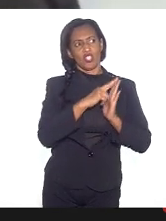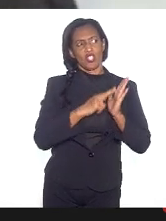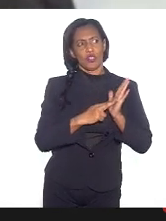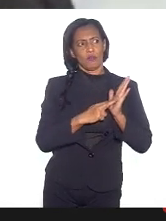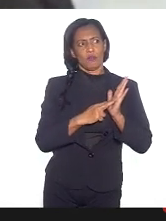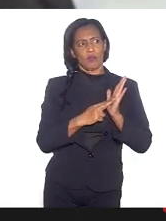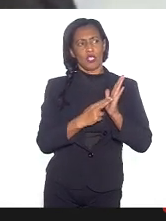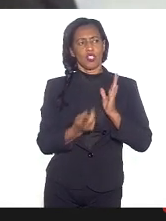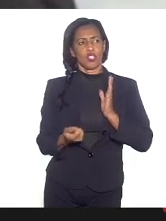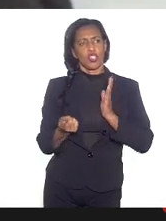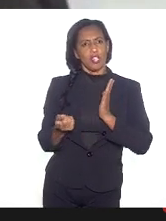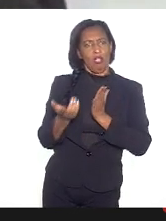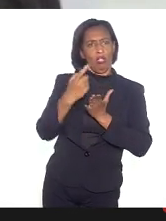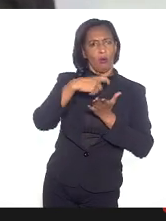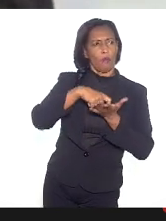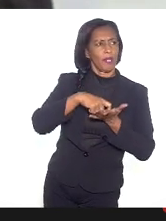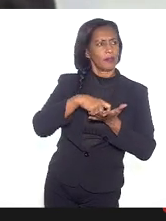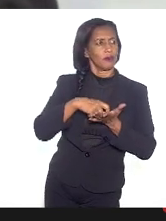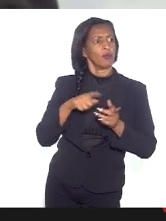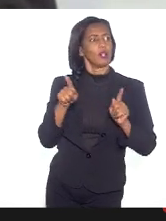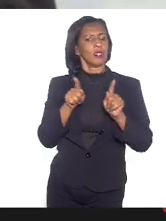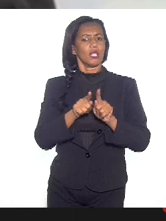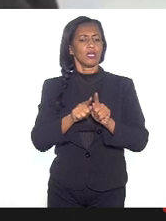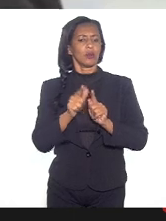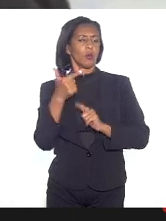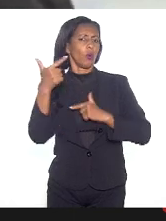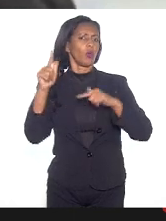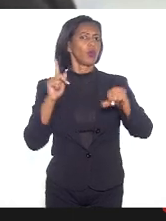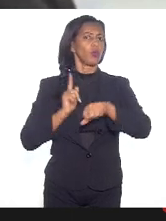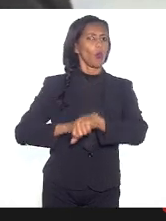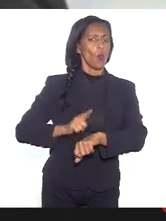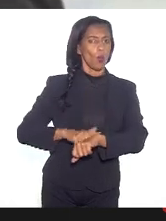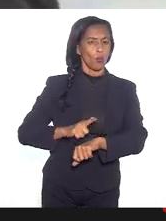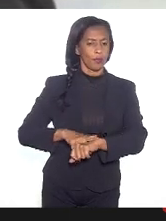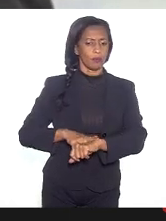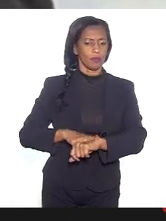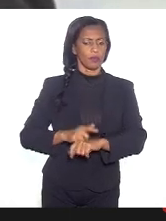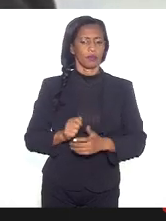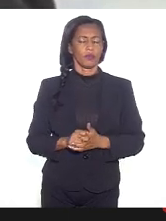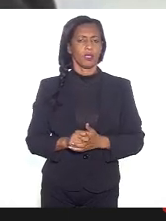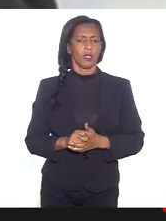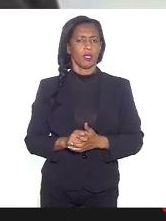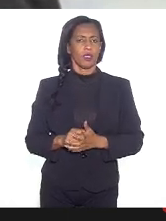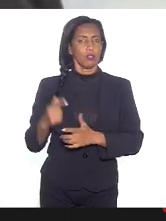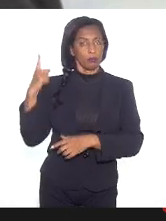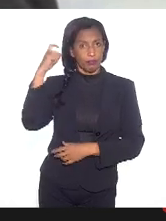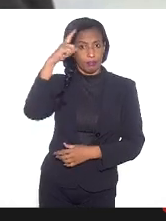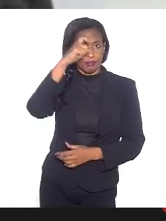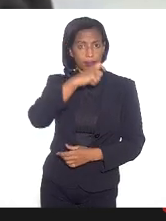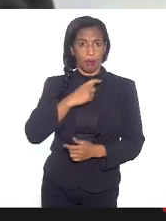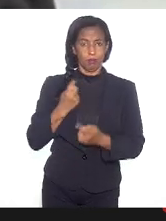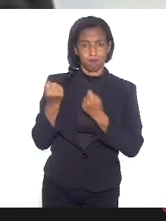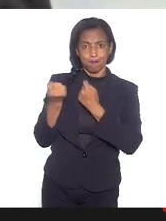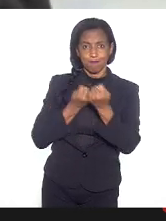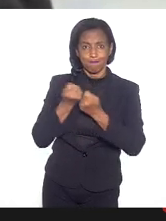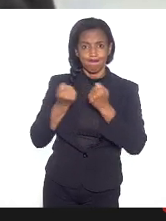nem qualquer outra normativa relacionada a esse momento crítico financeiro, de calamidade financeira do Estado do